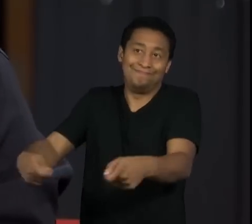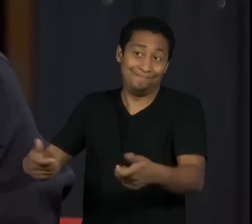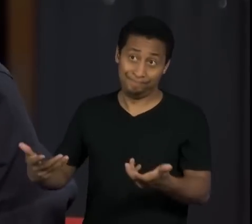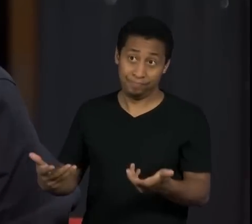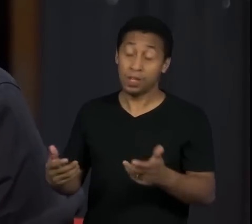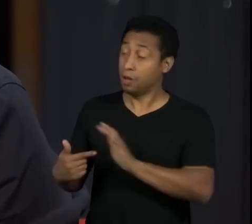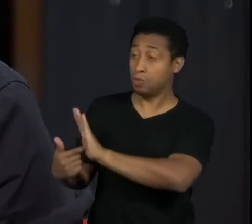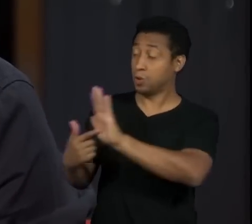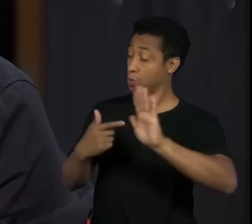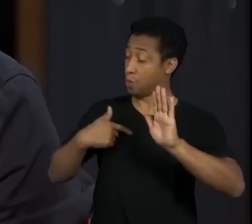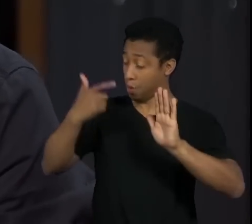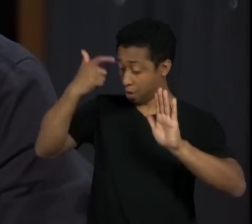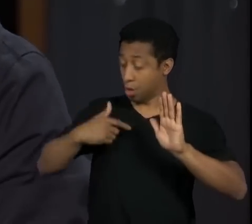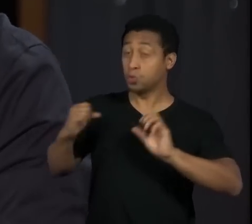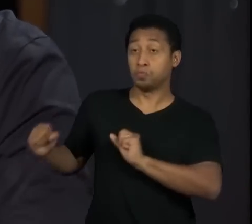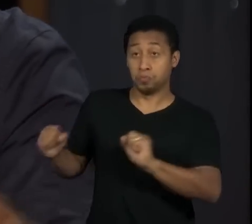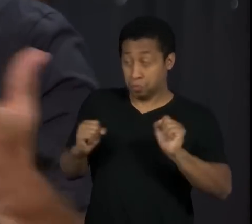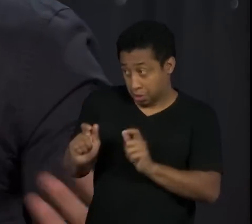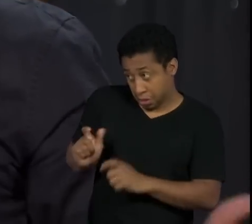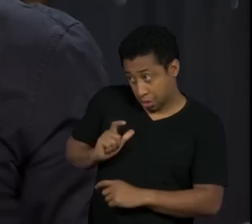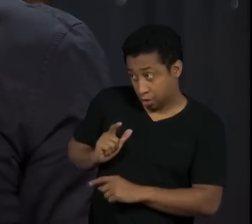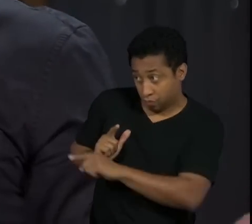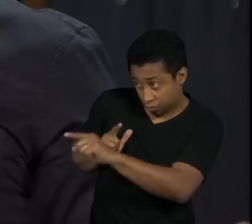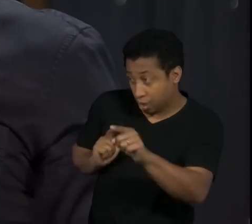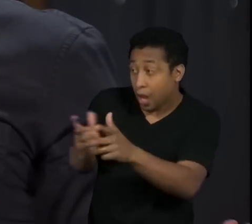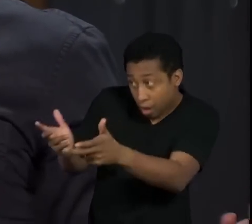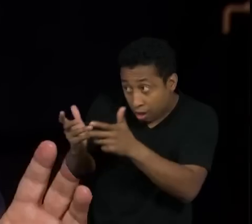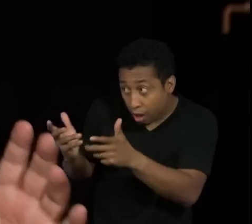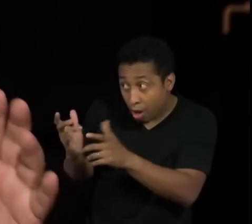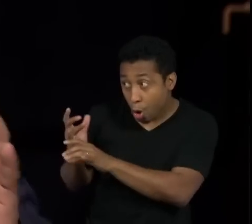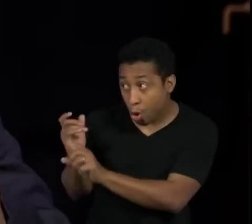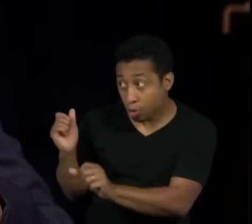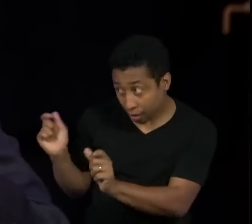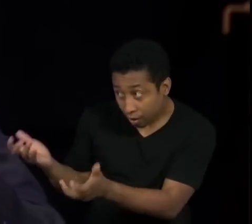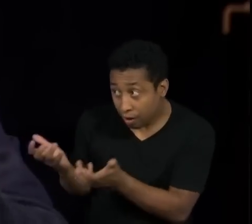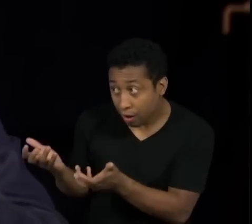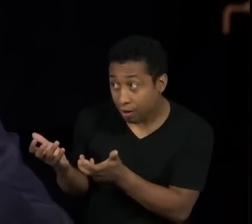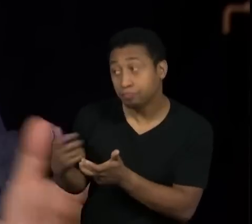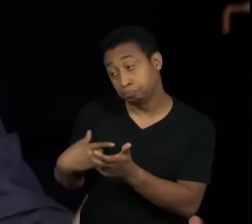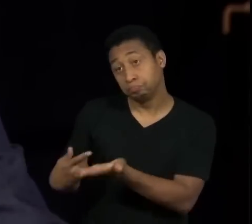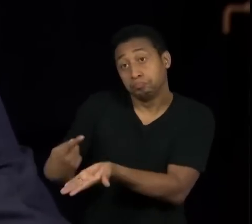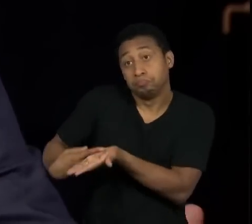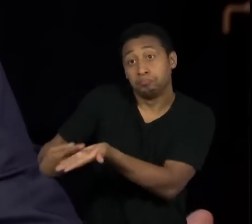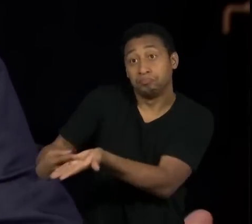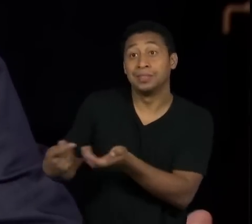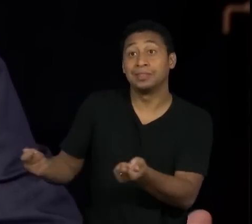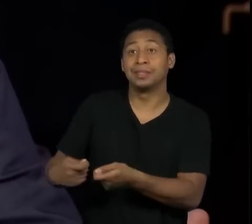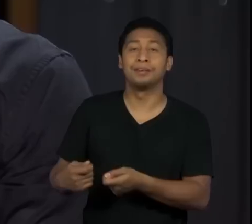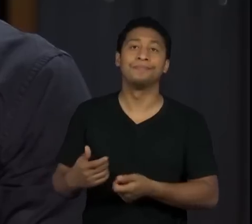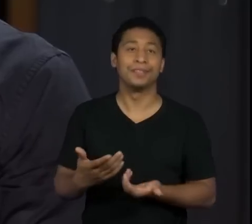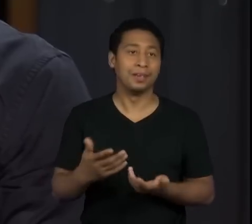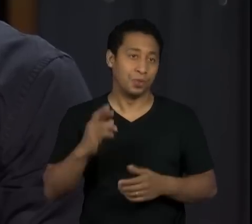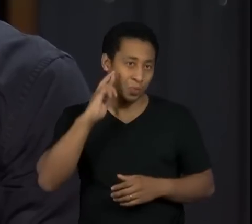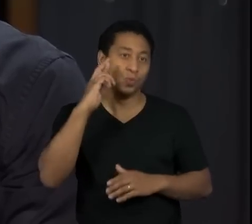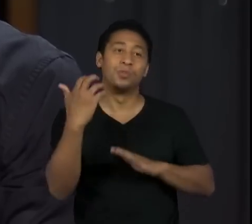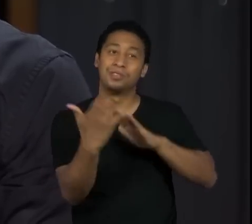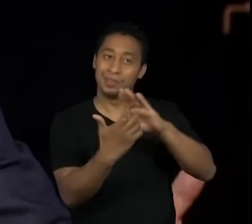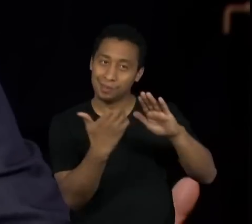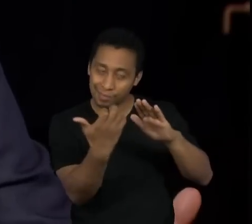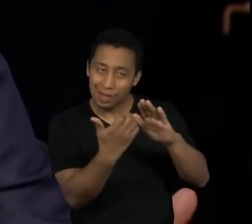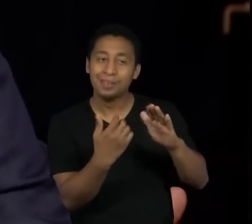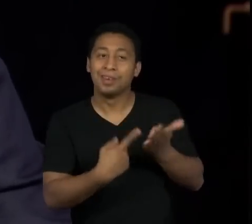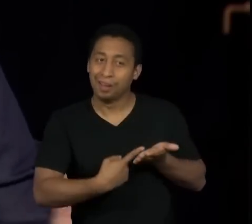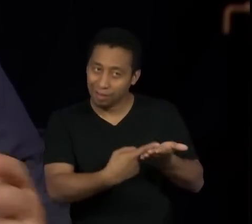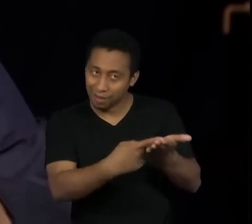representar lucro para você, é algo que pode ser negociado. O nome disso é chantagem, inclusive com empresários, né? Inclusive com